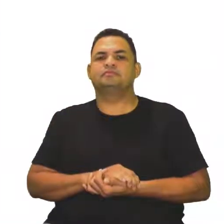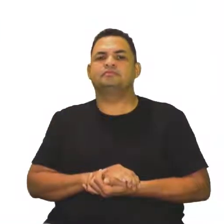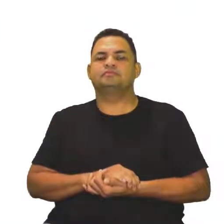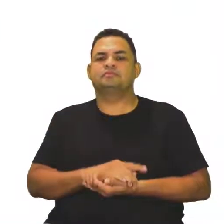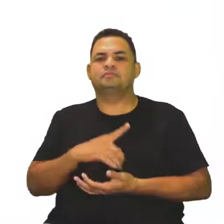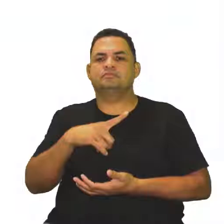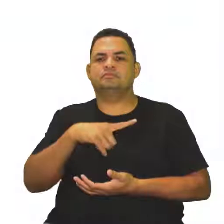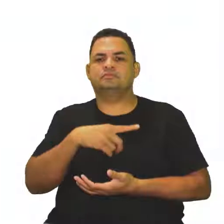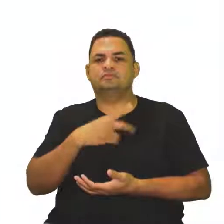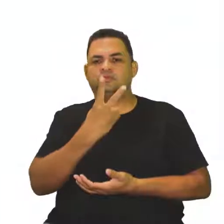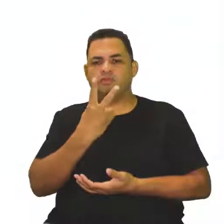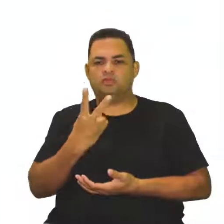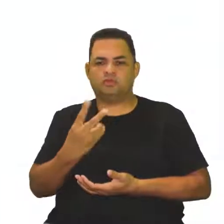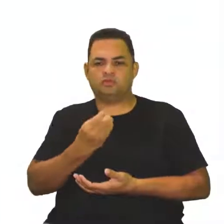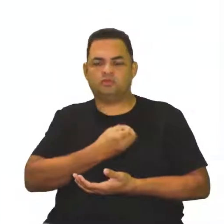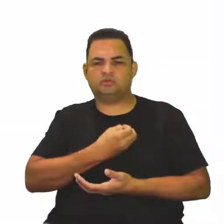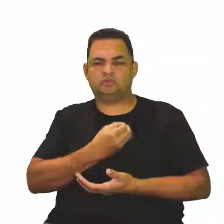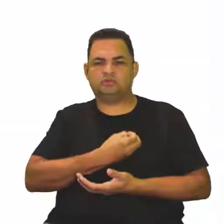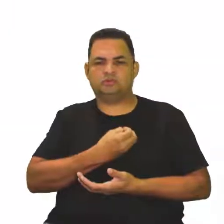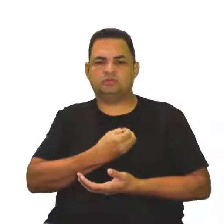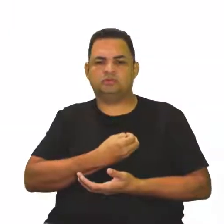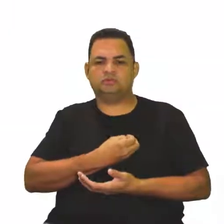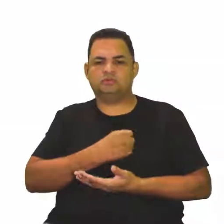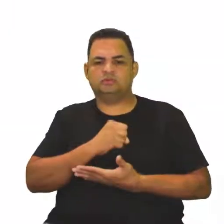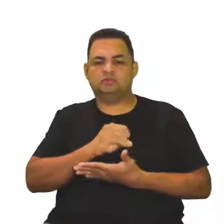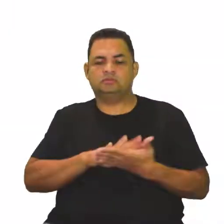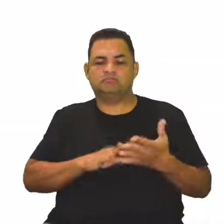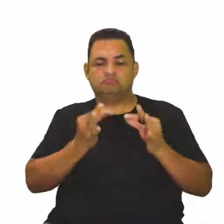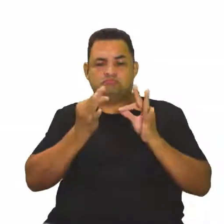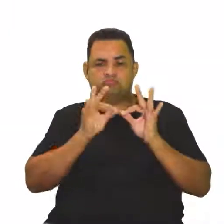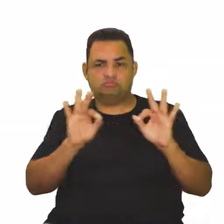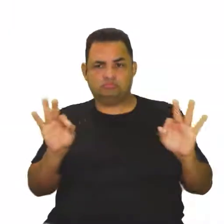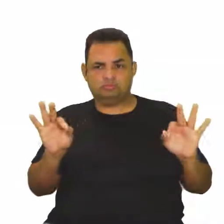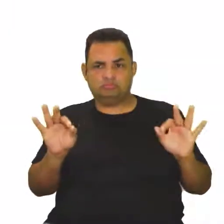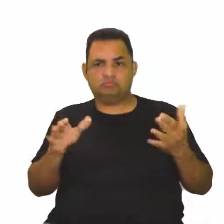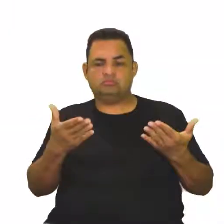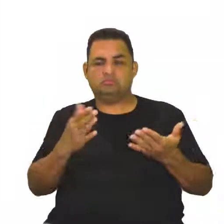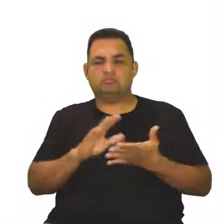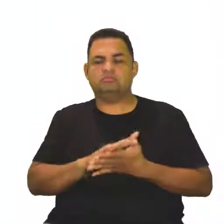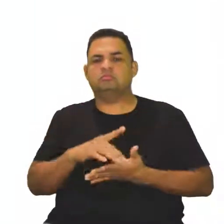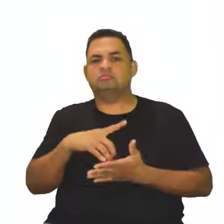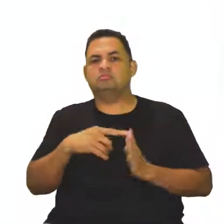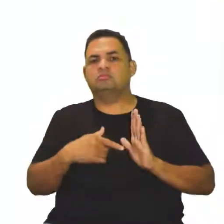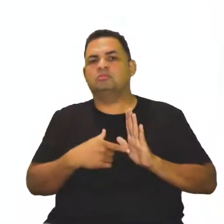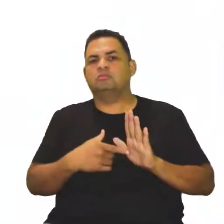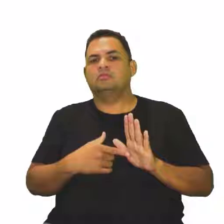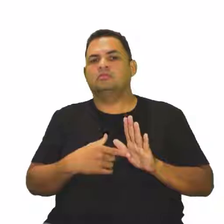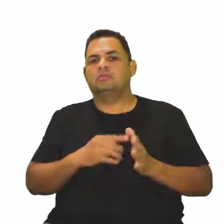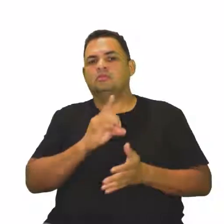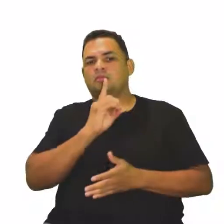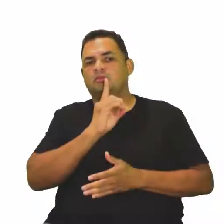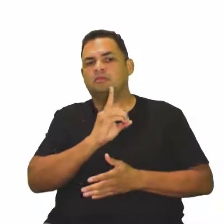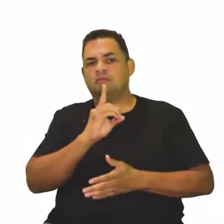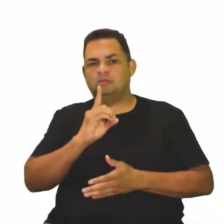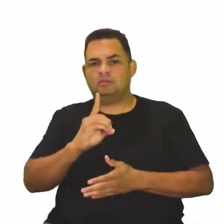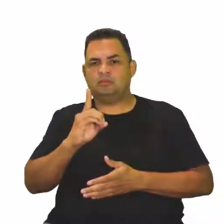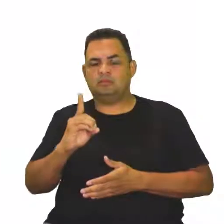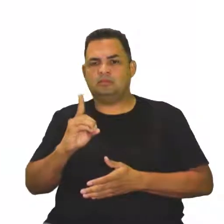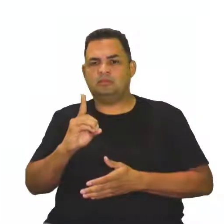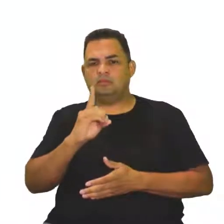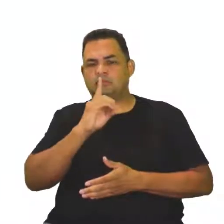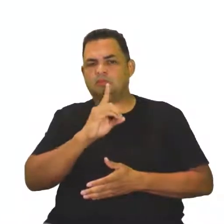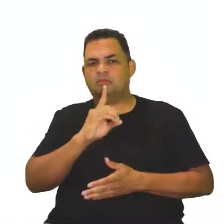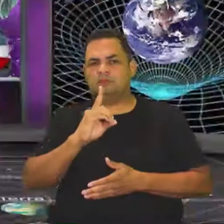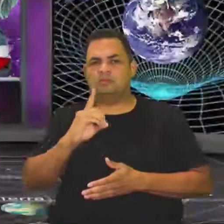nós temos dois dados, né, uma questão mais simples aqui, onde ele dá aí a diferença que alimenta o